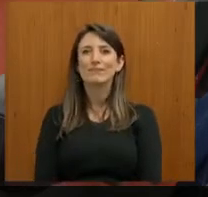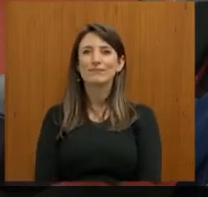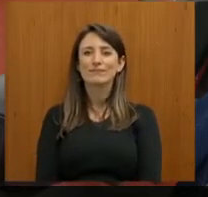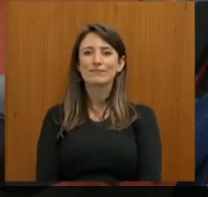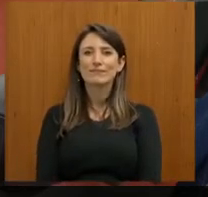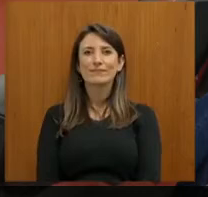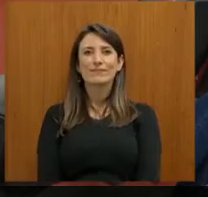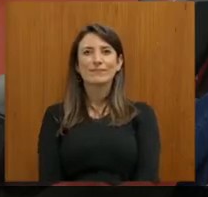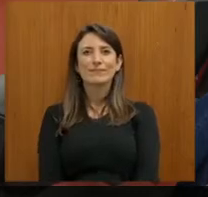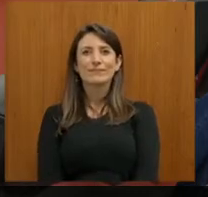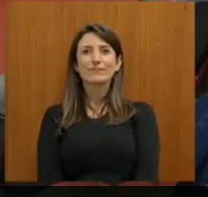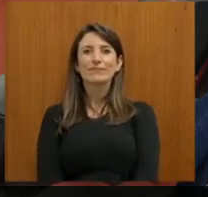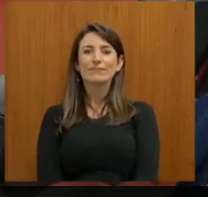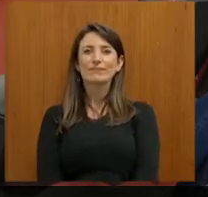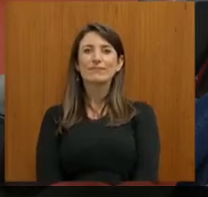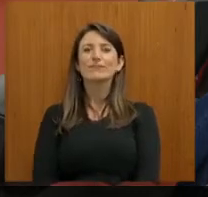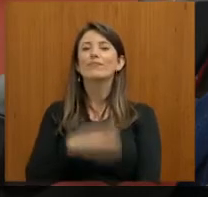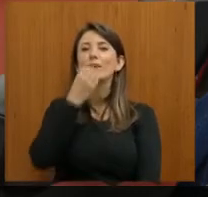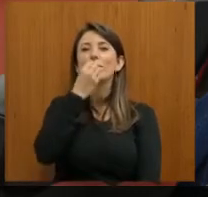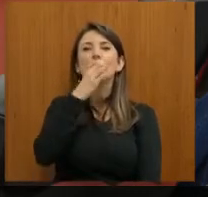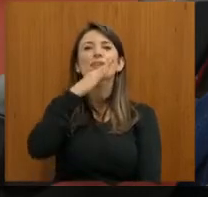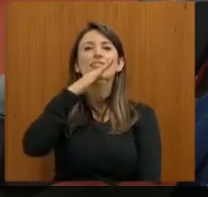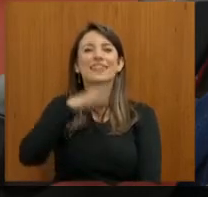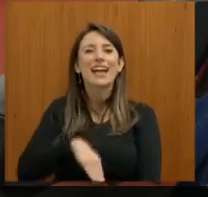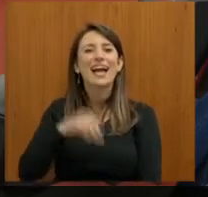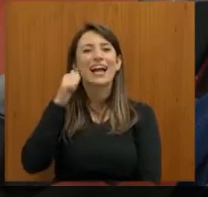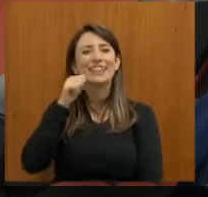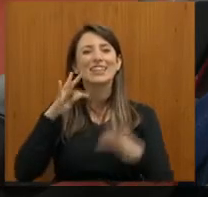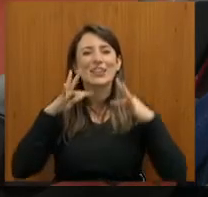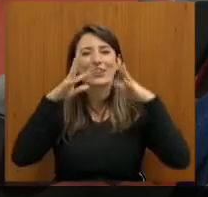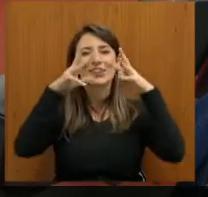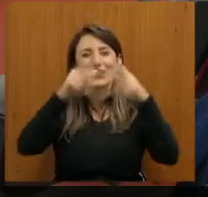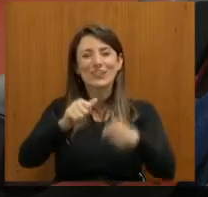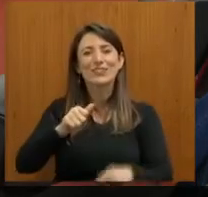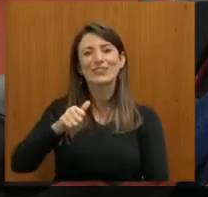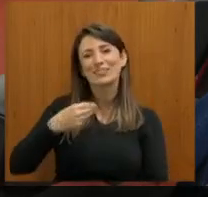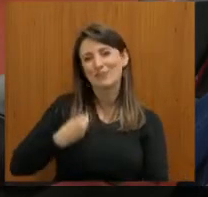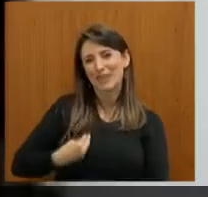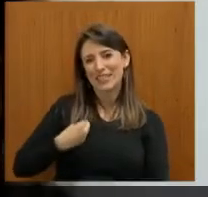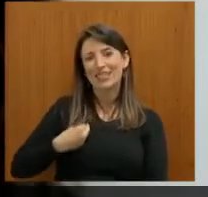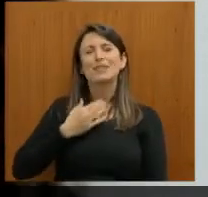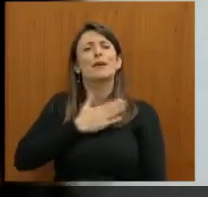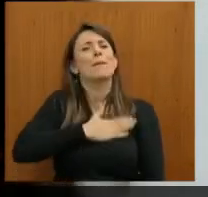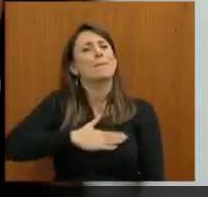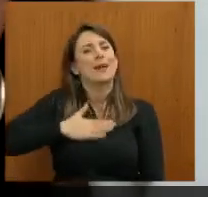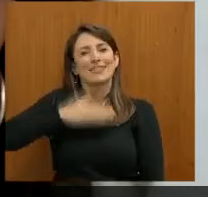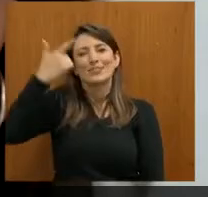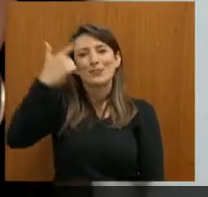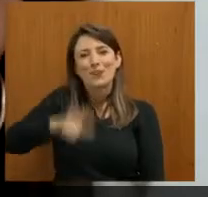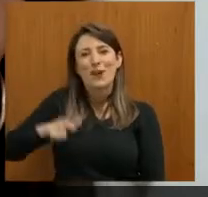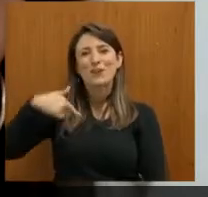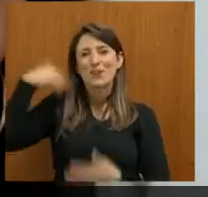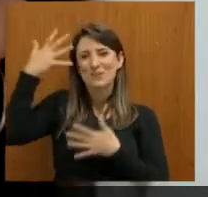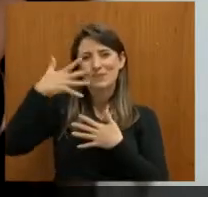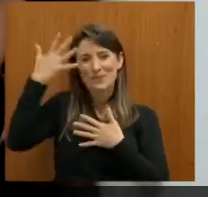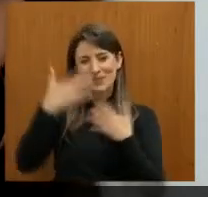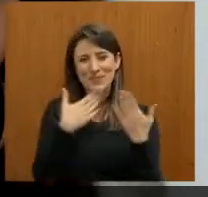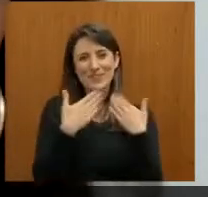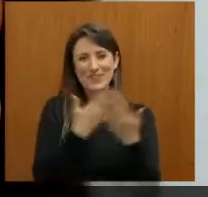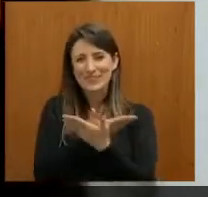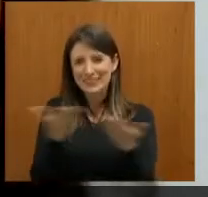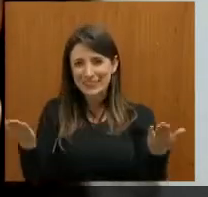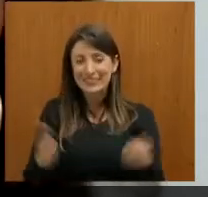E aí Oi boa tarde a todos estão de presente um prazer poder estar falando aqui novamente bom